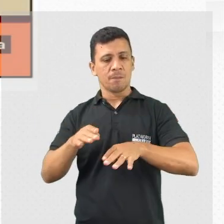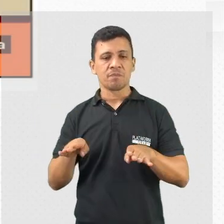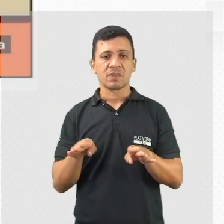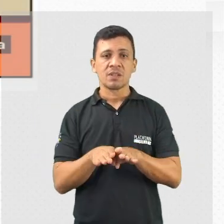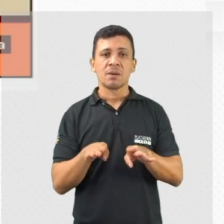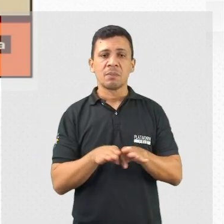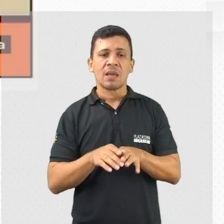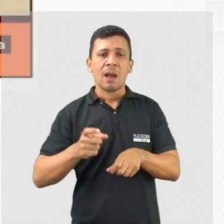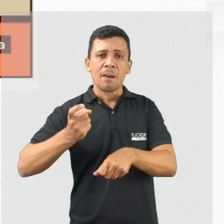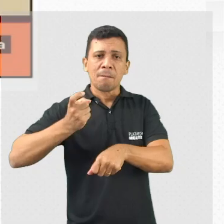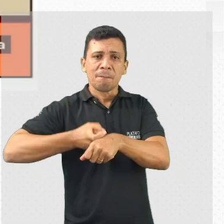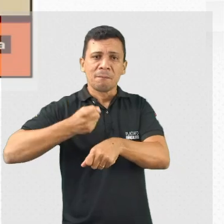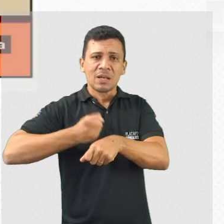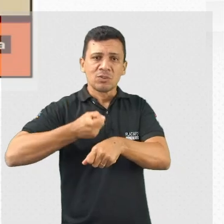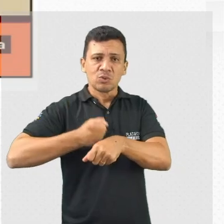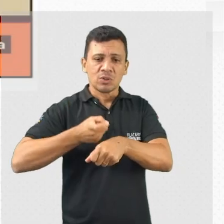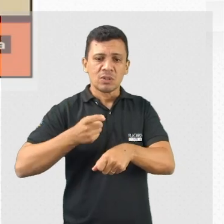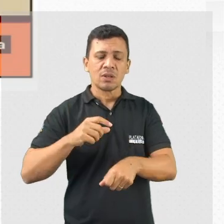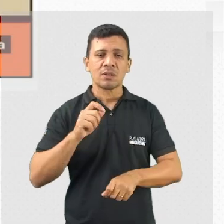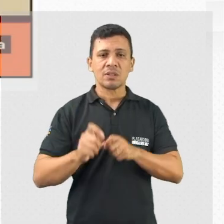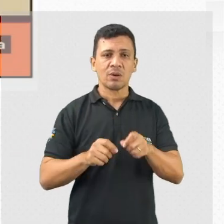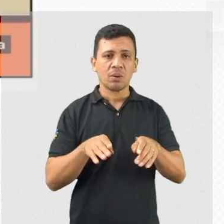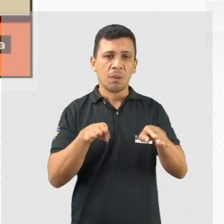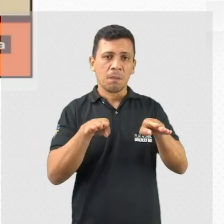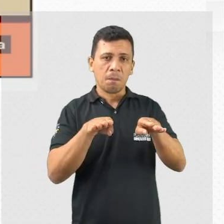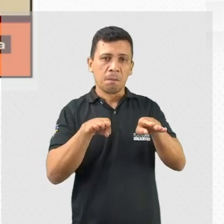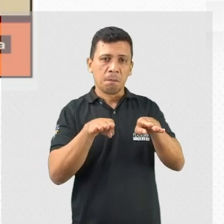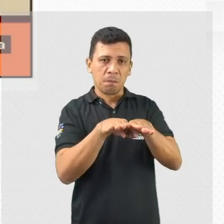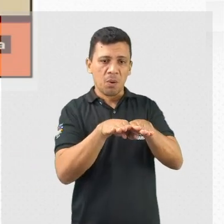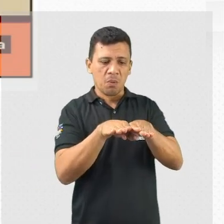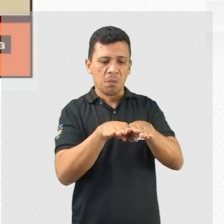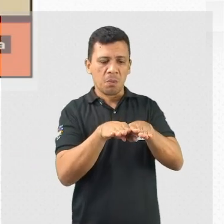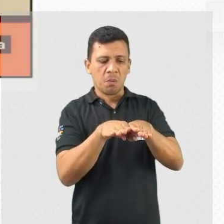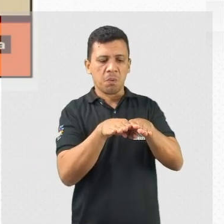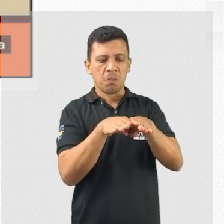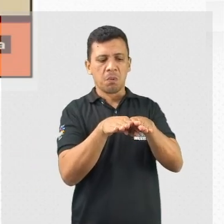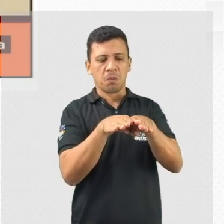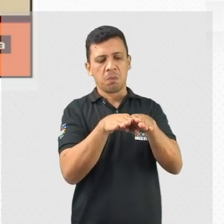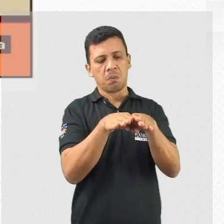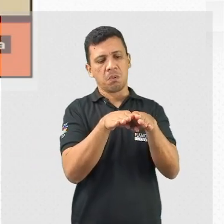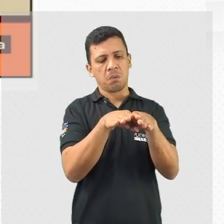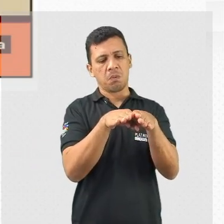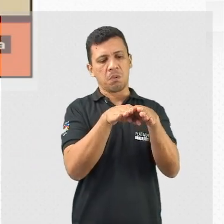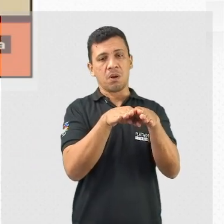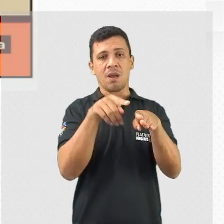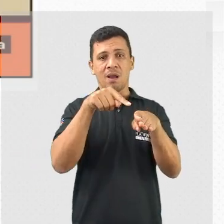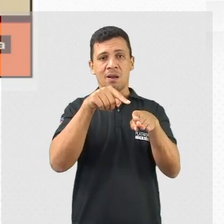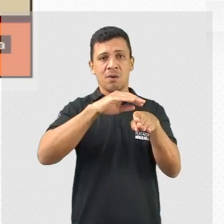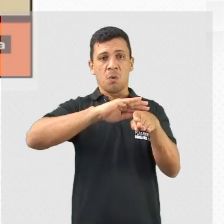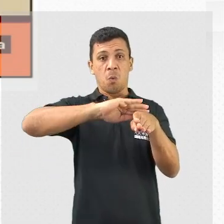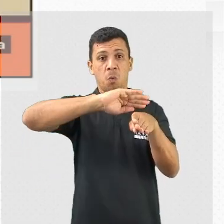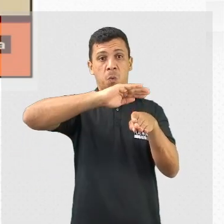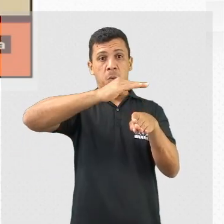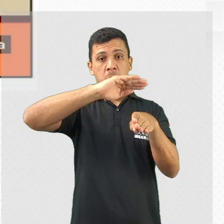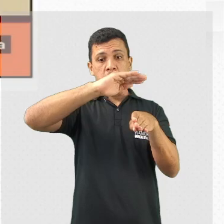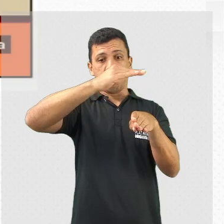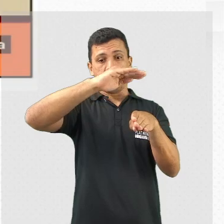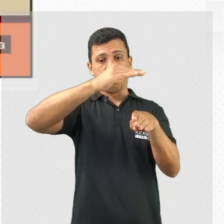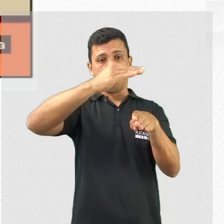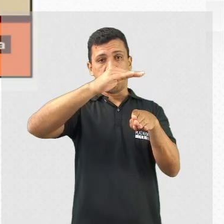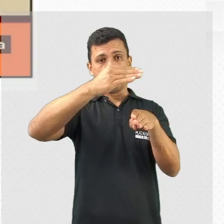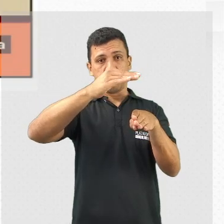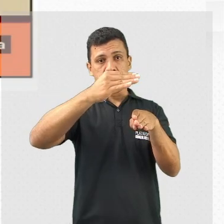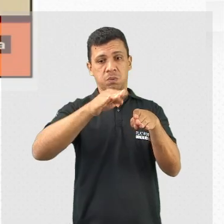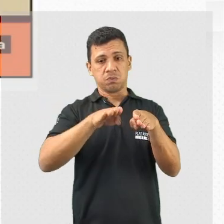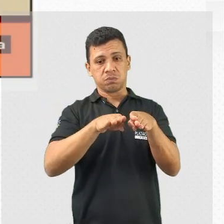mais densa, ela tende a jogar a placa mais leve para cima, ó. Se encontrou, a mais pesada desceu e